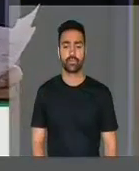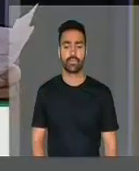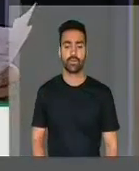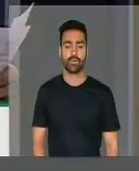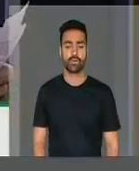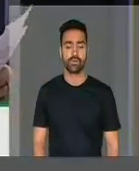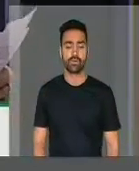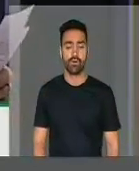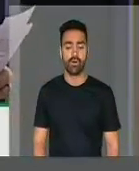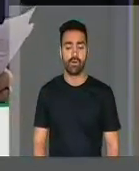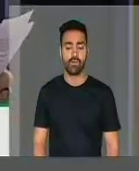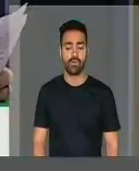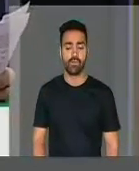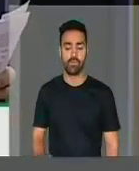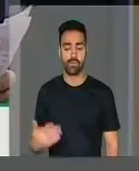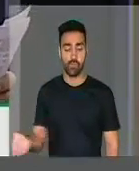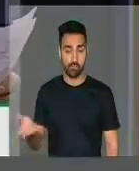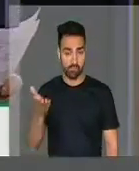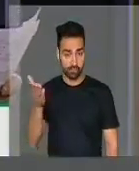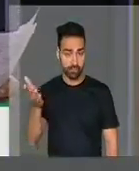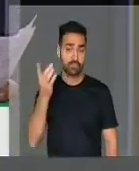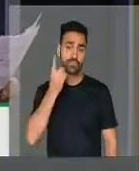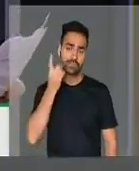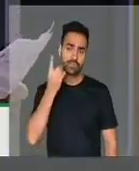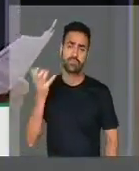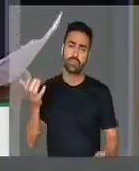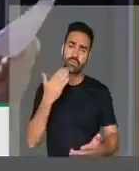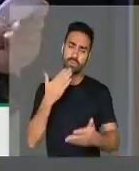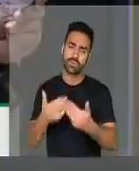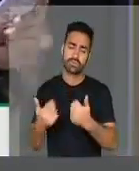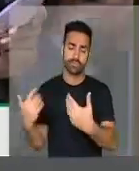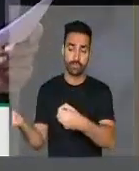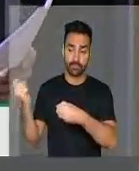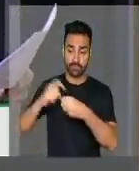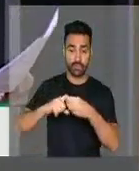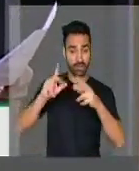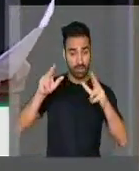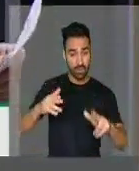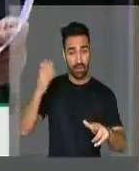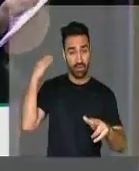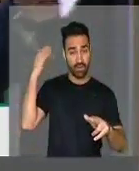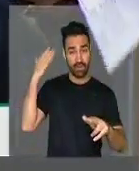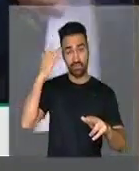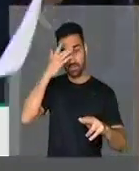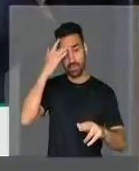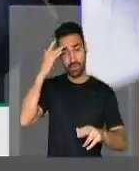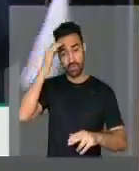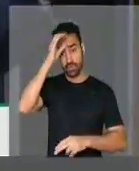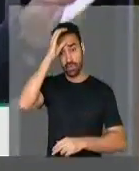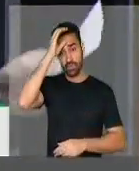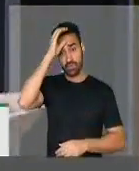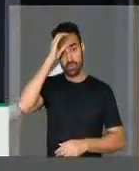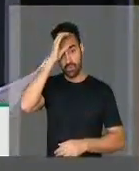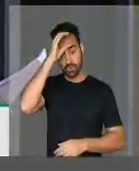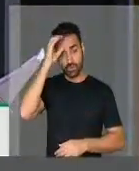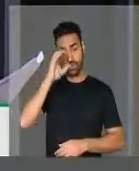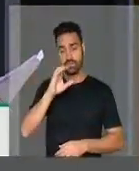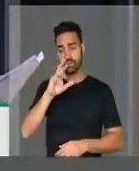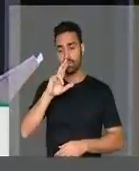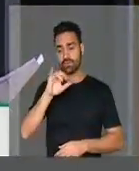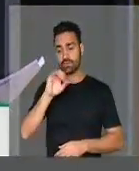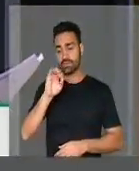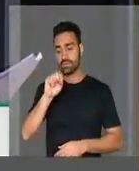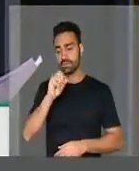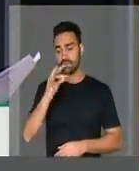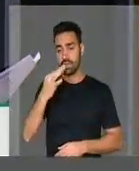Joaquim Passarinho, que nós retomássemos o movimento que os cristãos, advogados cristãos,